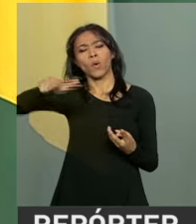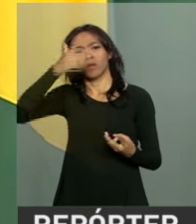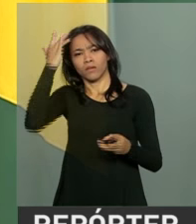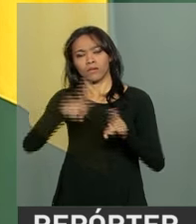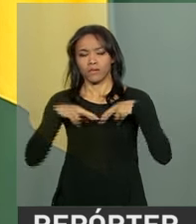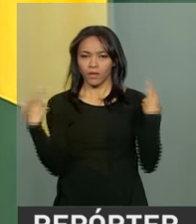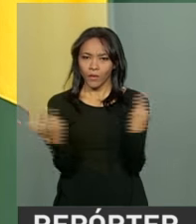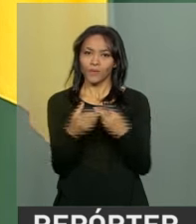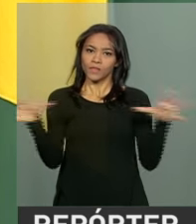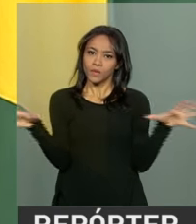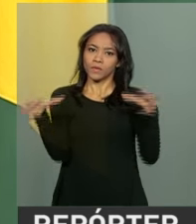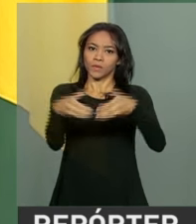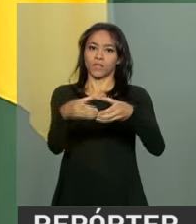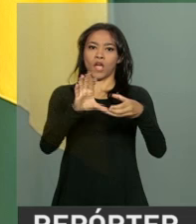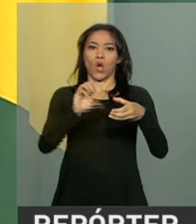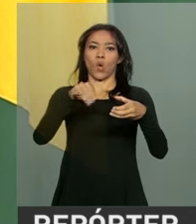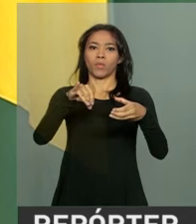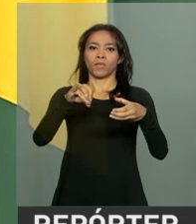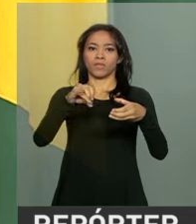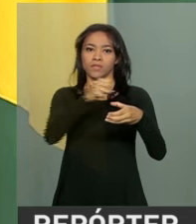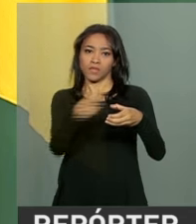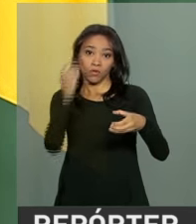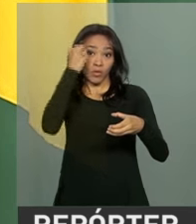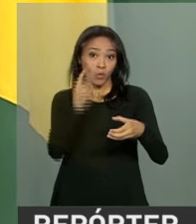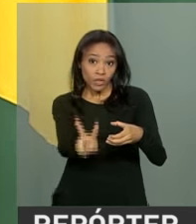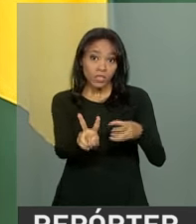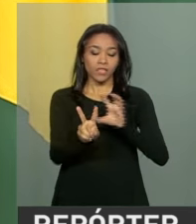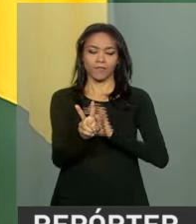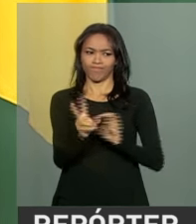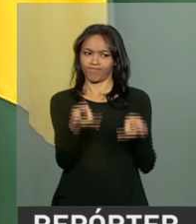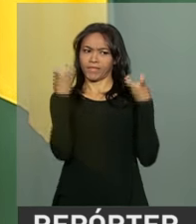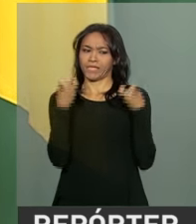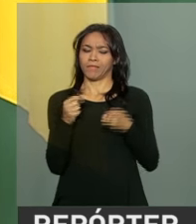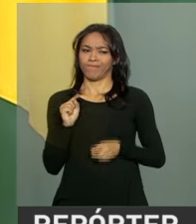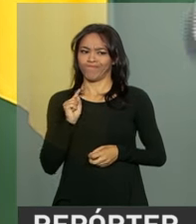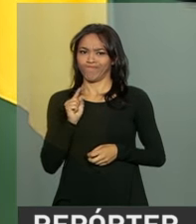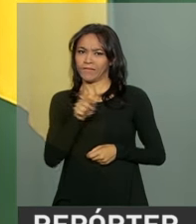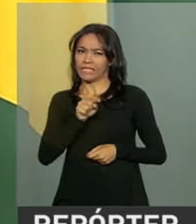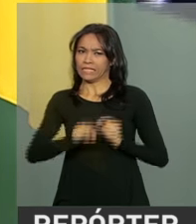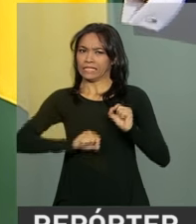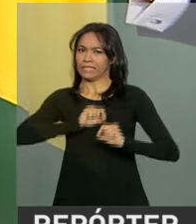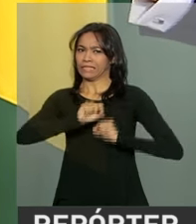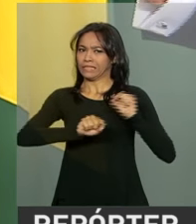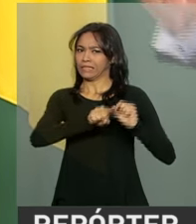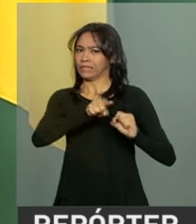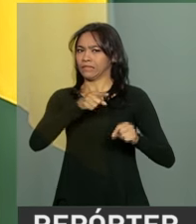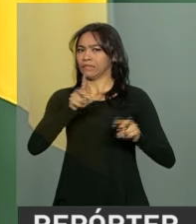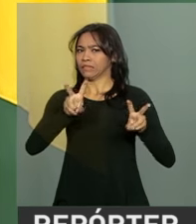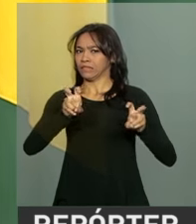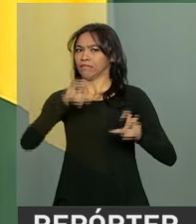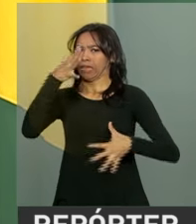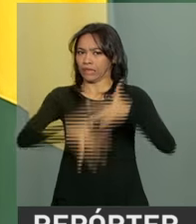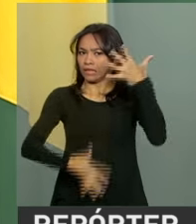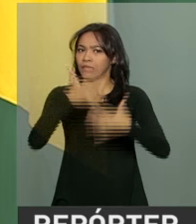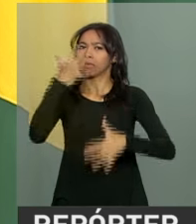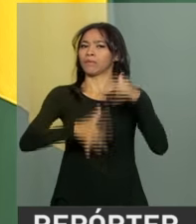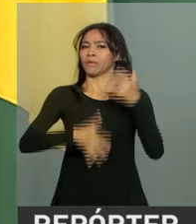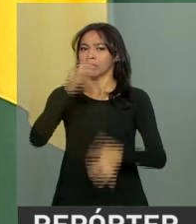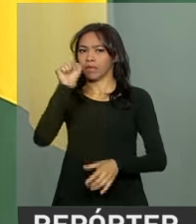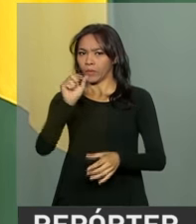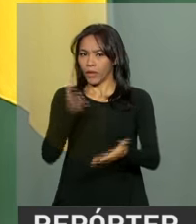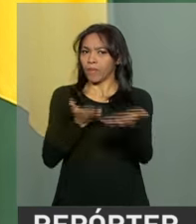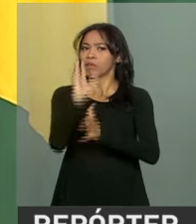comissão, ao longo de 2 dias, quando nós verificamos que isto poderia embaraçar a aprovação do